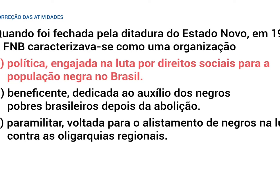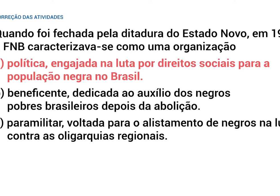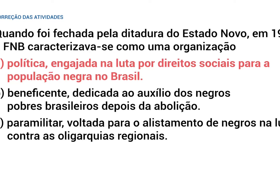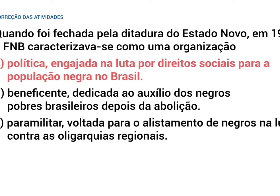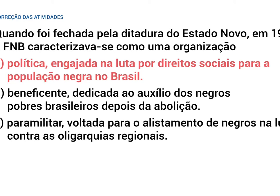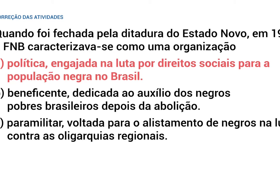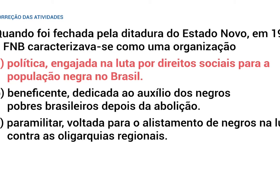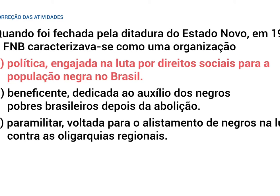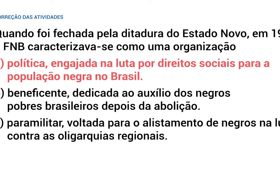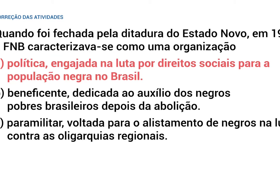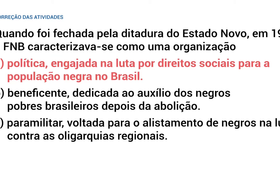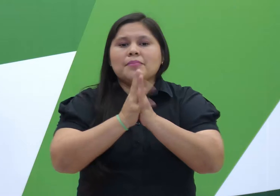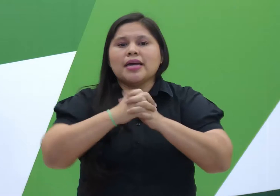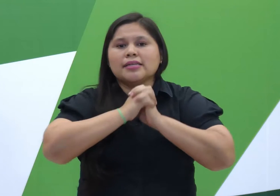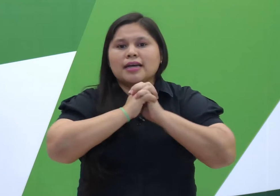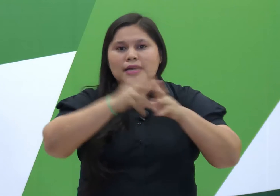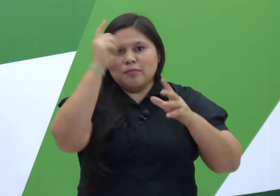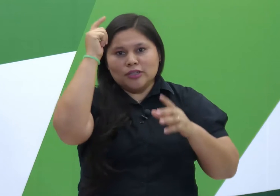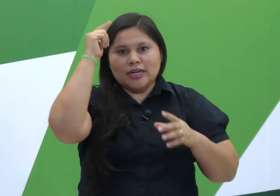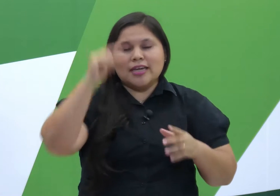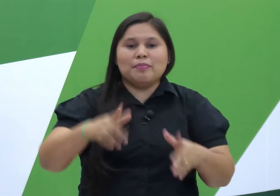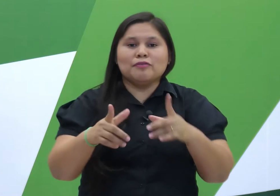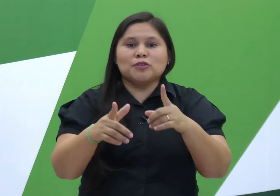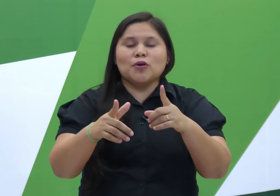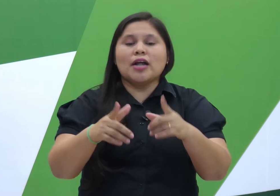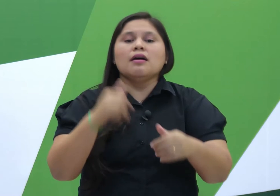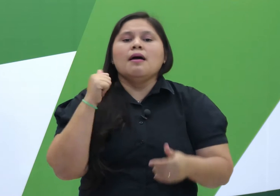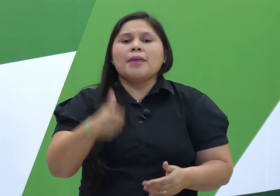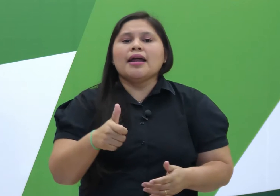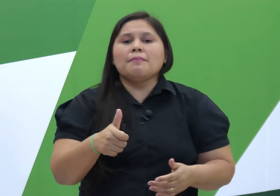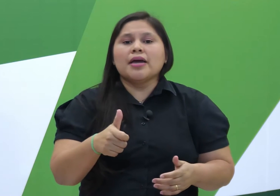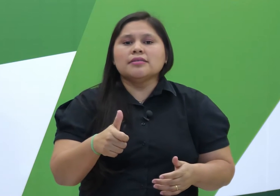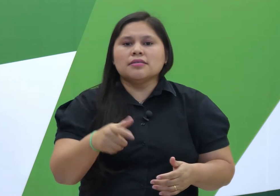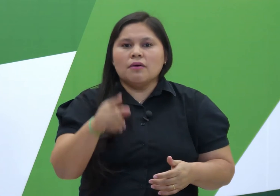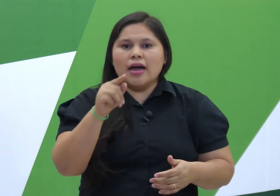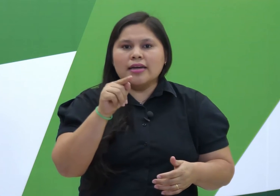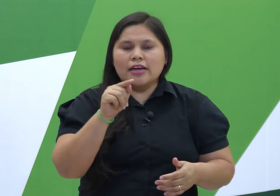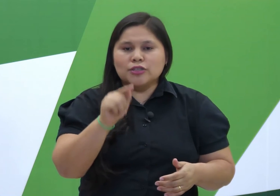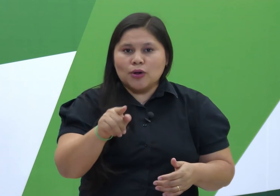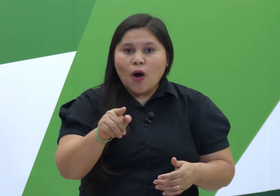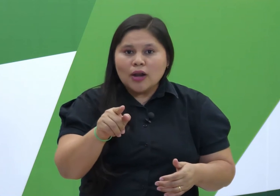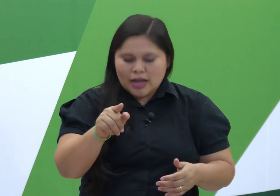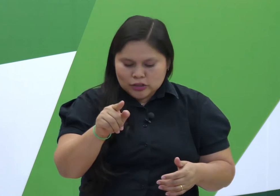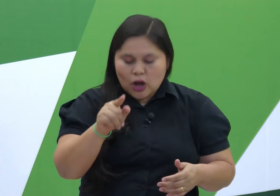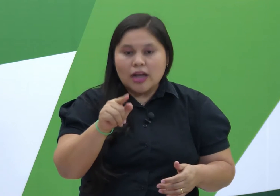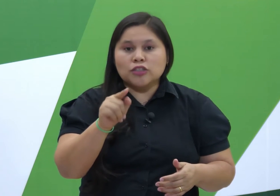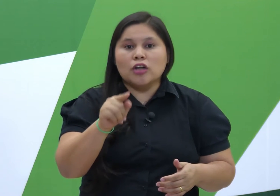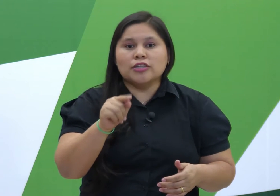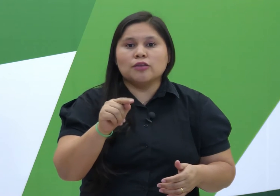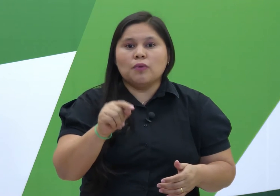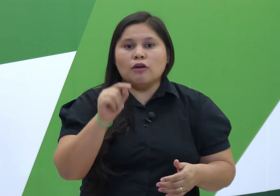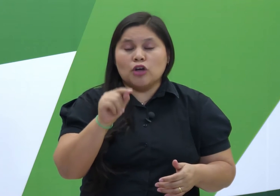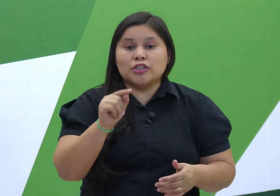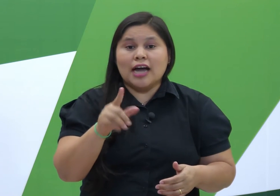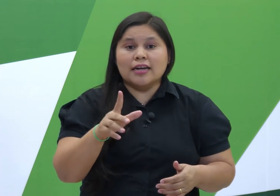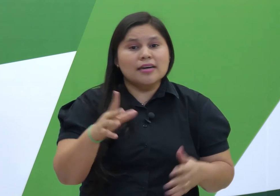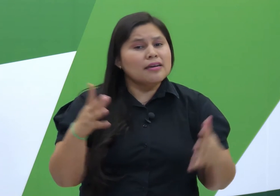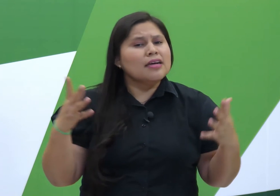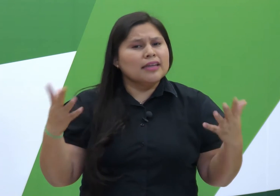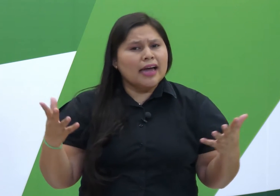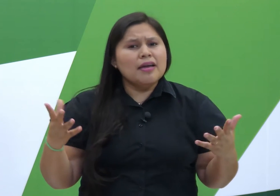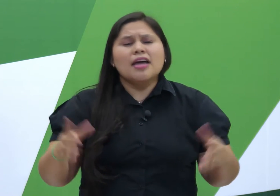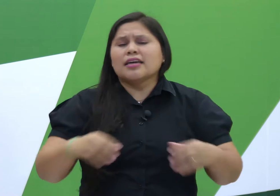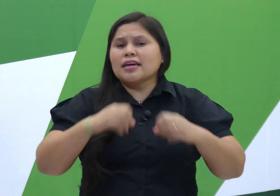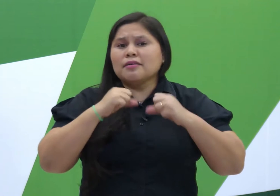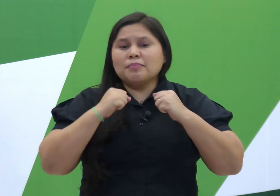essa questão, parabéns, aí, mostra aqui a professora, parabéns, então, aí, escola, a escola estadual Jorge Caram,